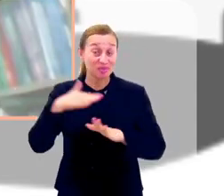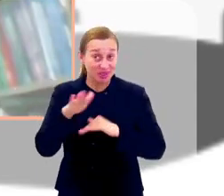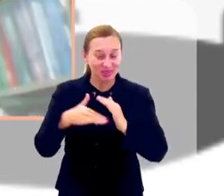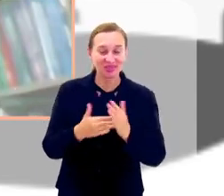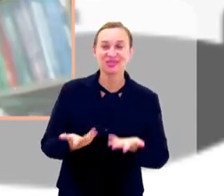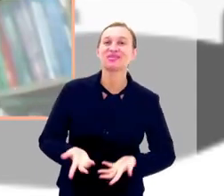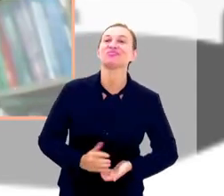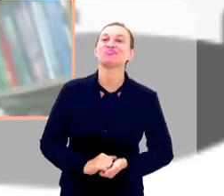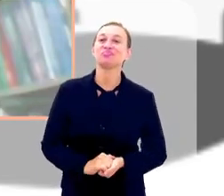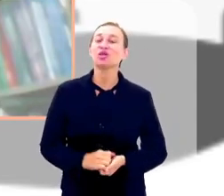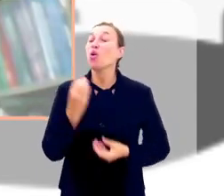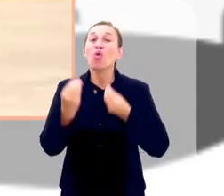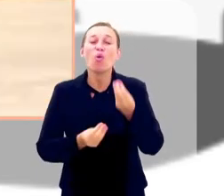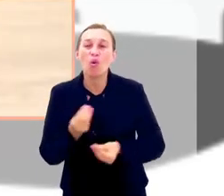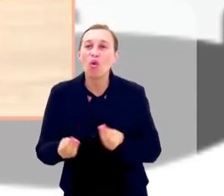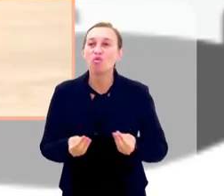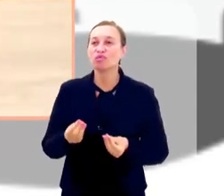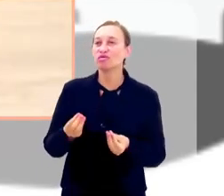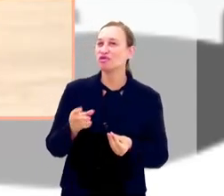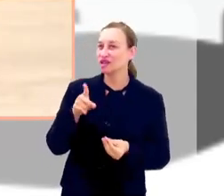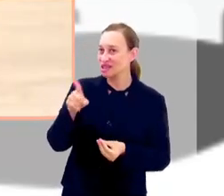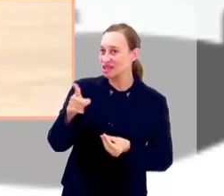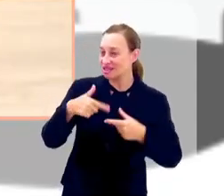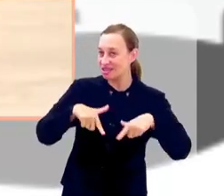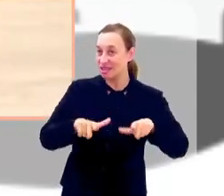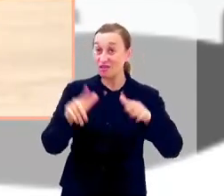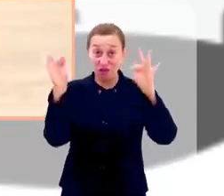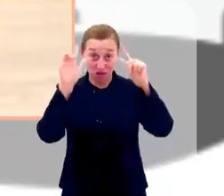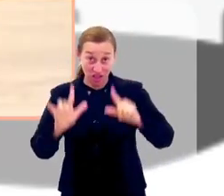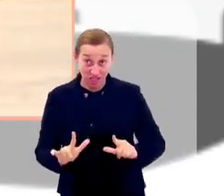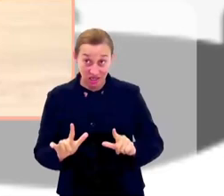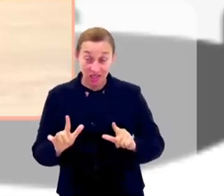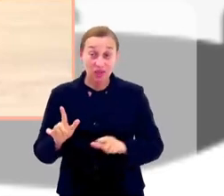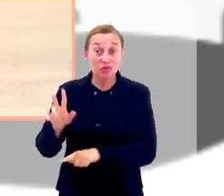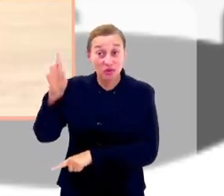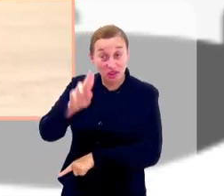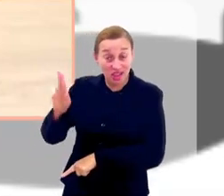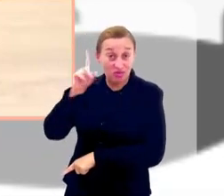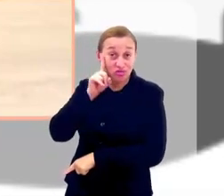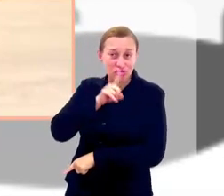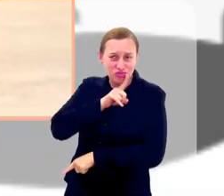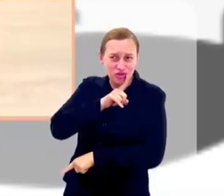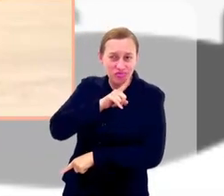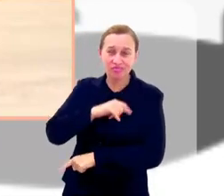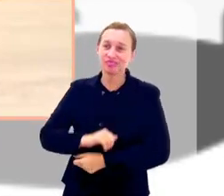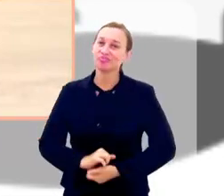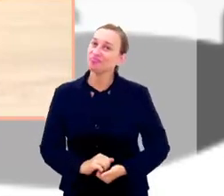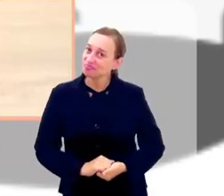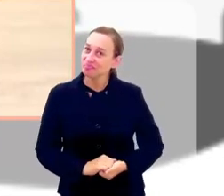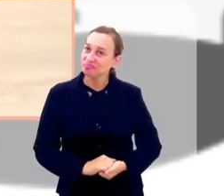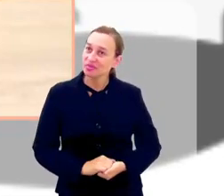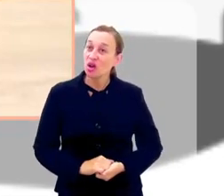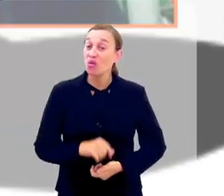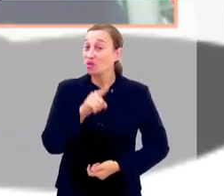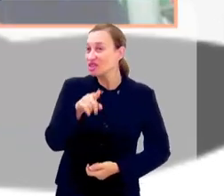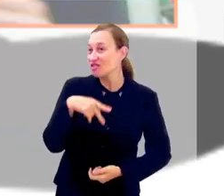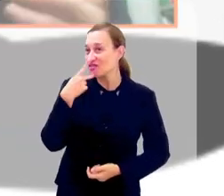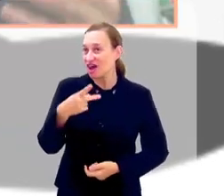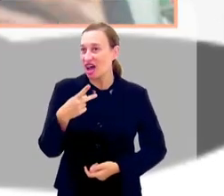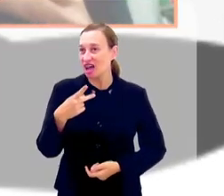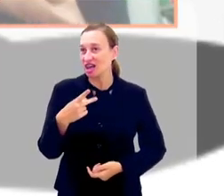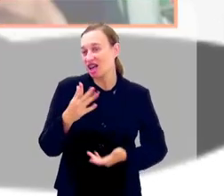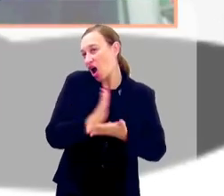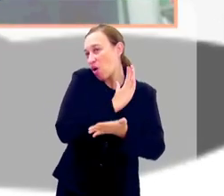mundo. Como é que foi? Você se certificou em felicidade por Berkeley nos Estados Unidos? Quando você diz